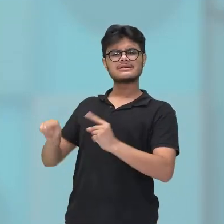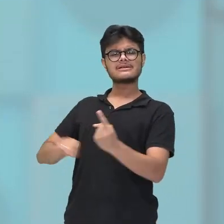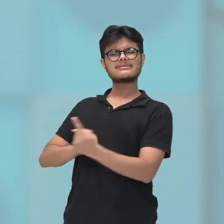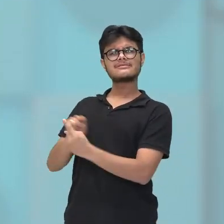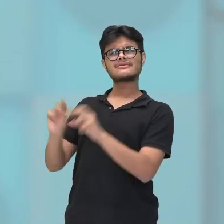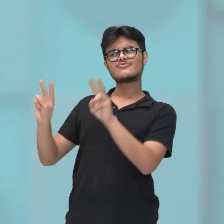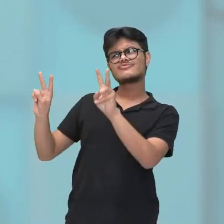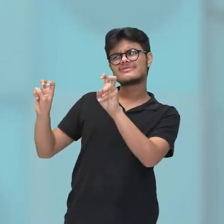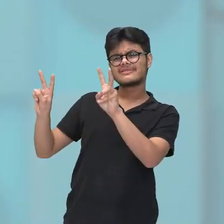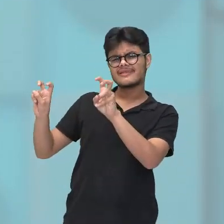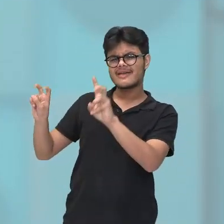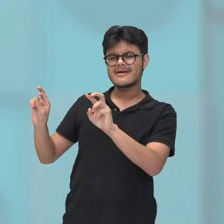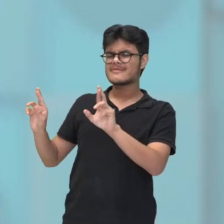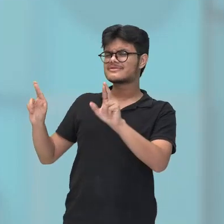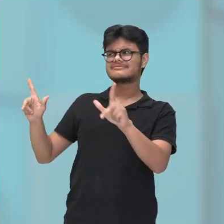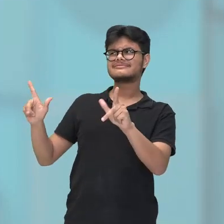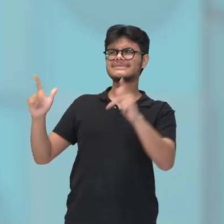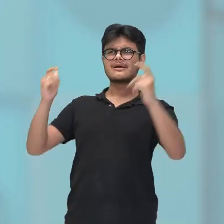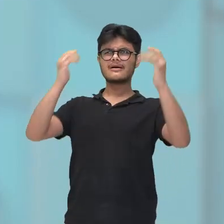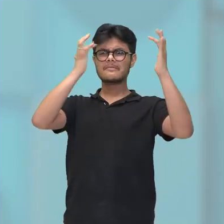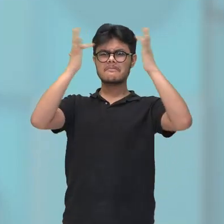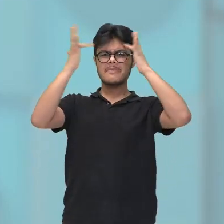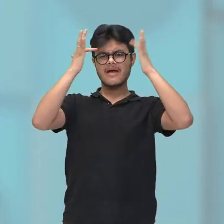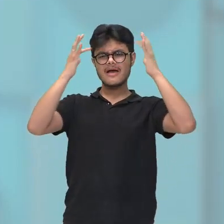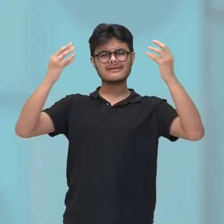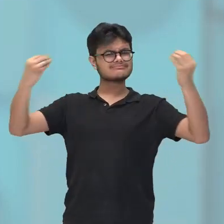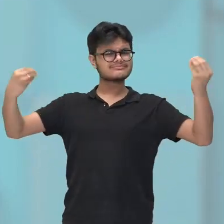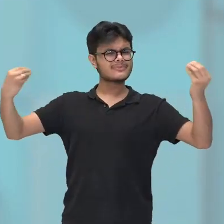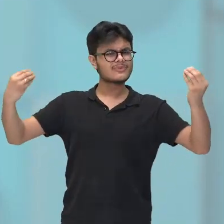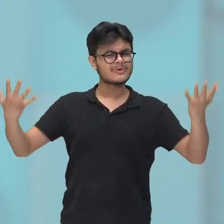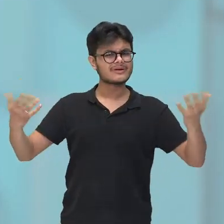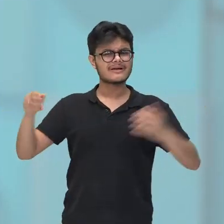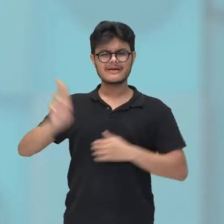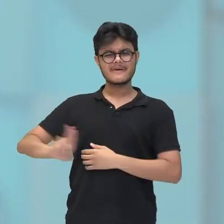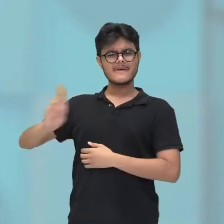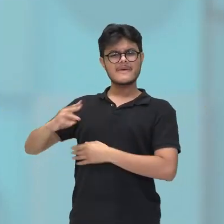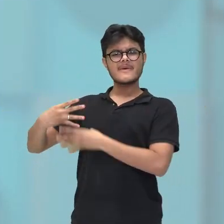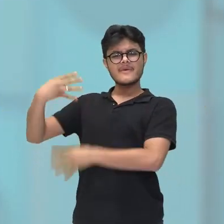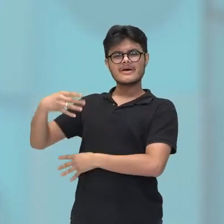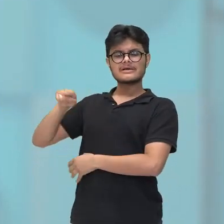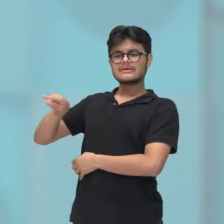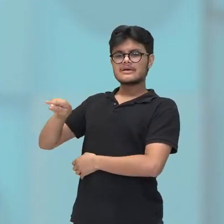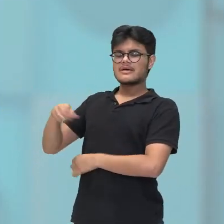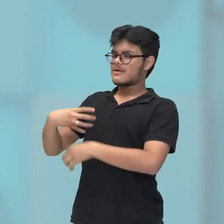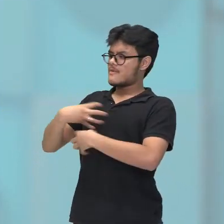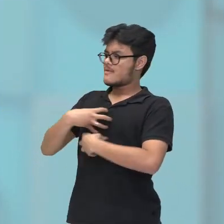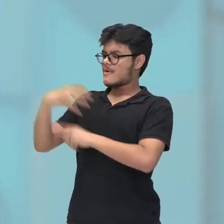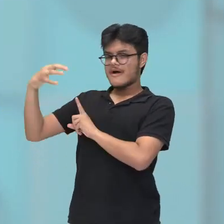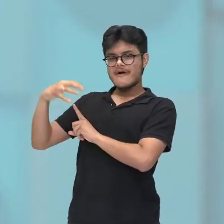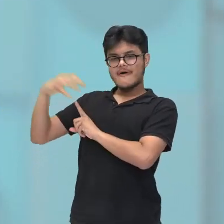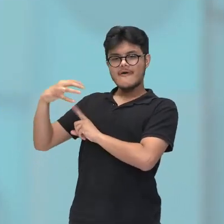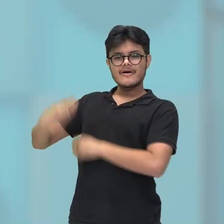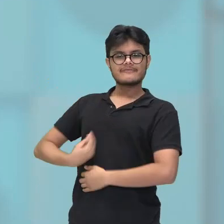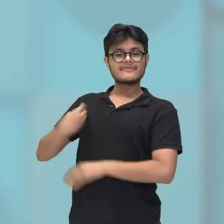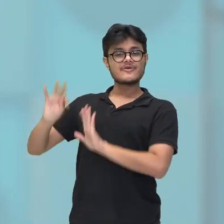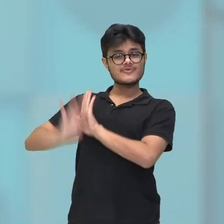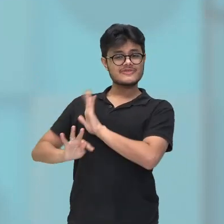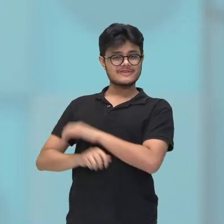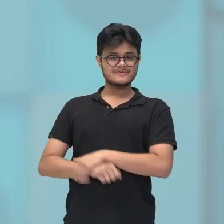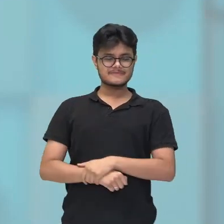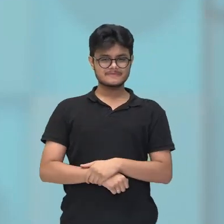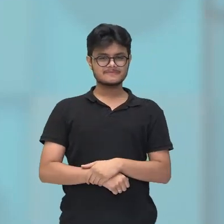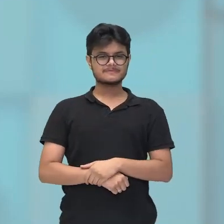Você não imagina que ele será utilizado como fonte de inspiração para um soneto. Olhem